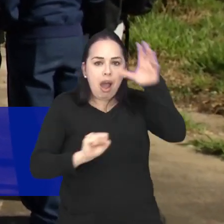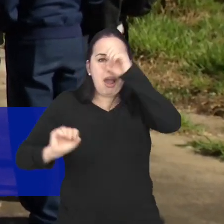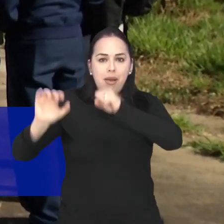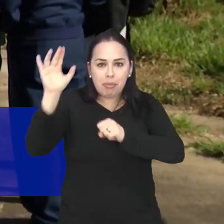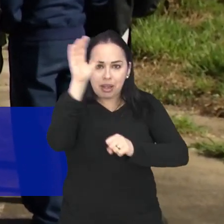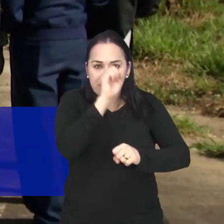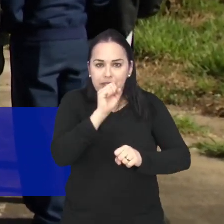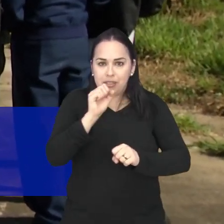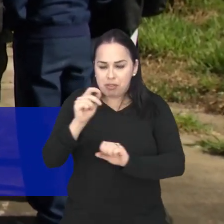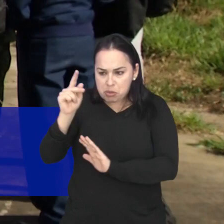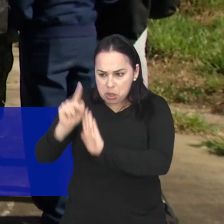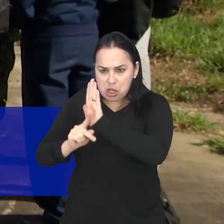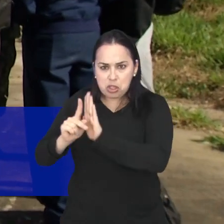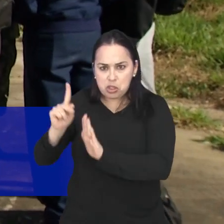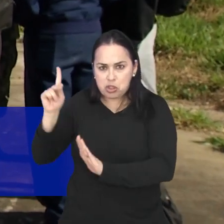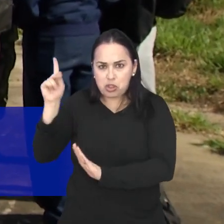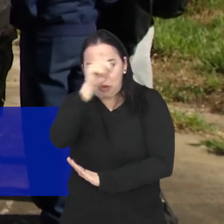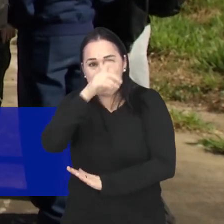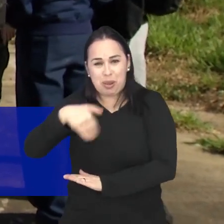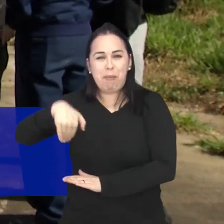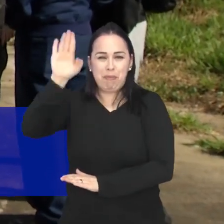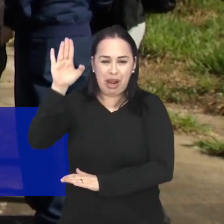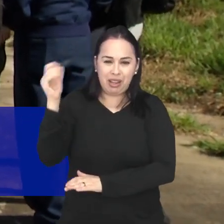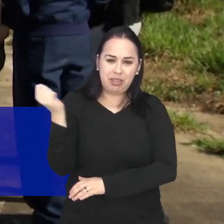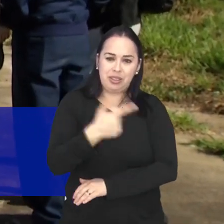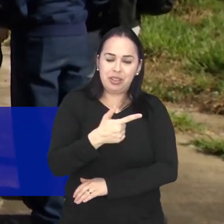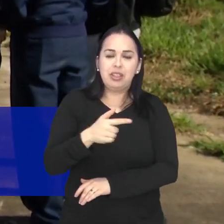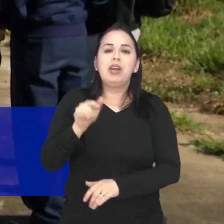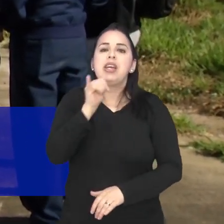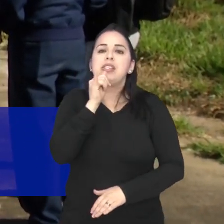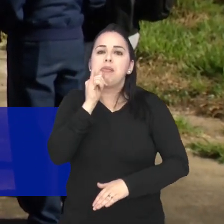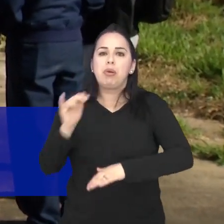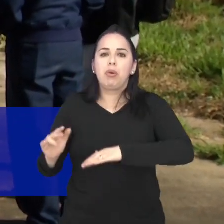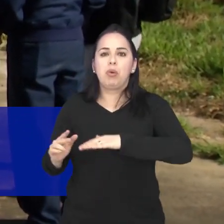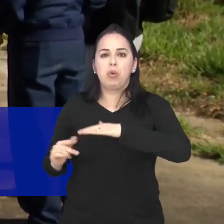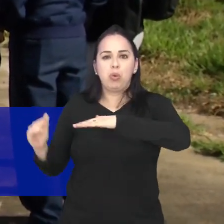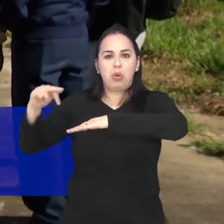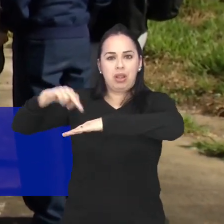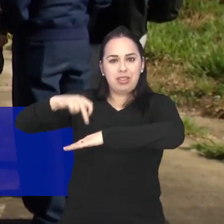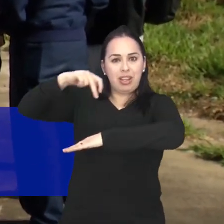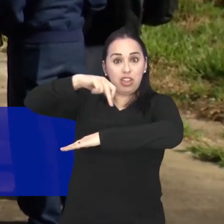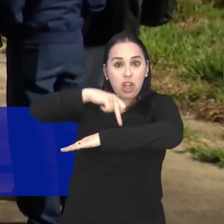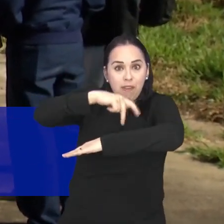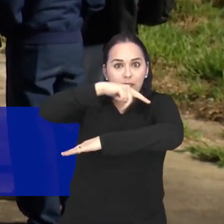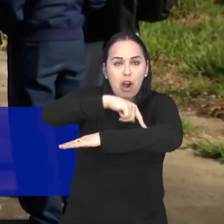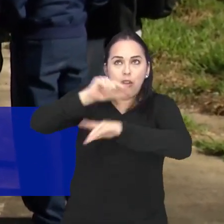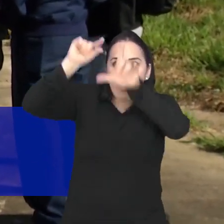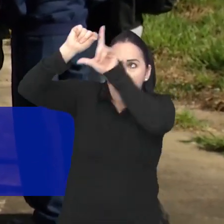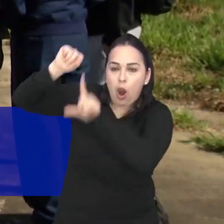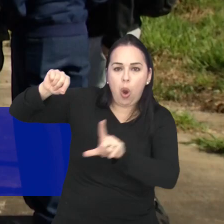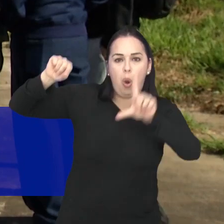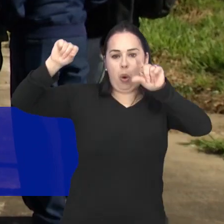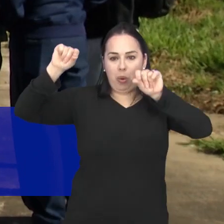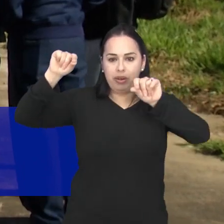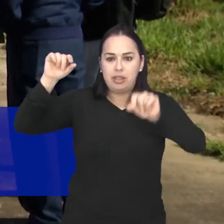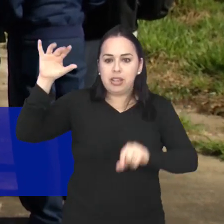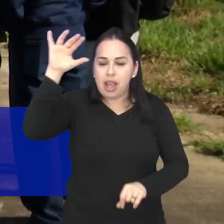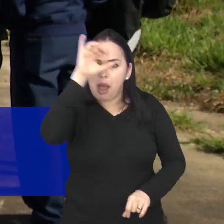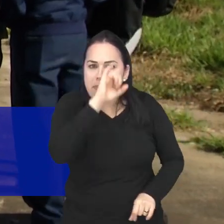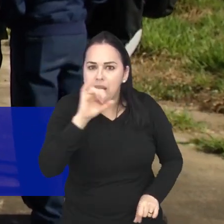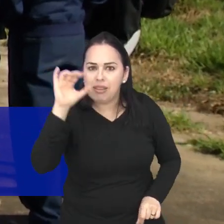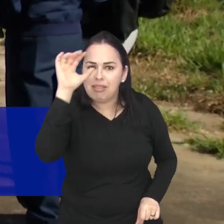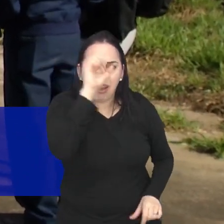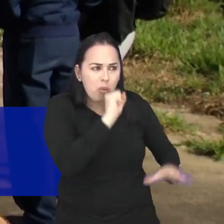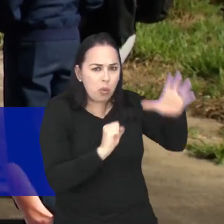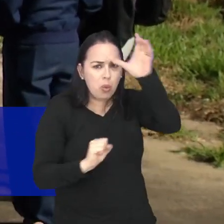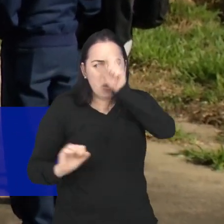attempting in the future, like taking astronauts back to the moon and things like that. Learning on this